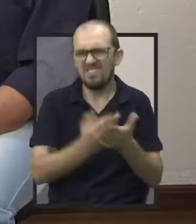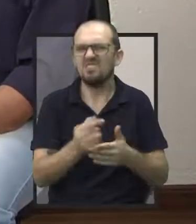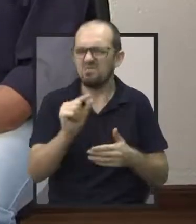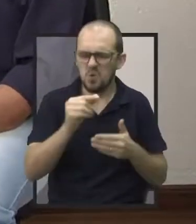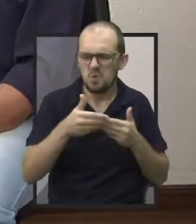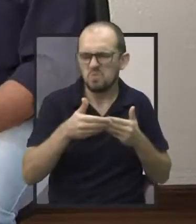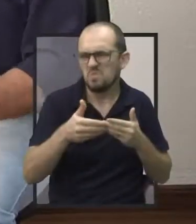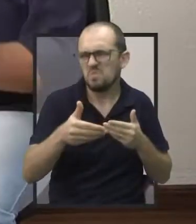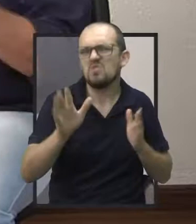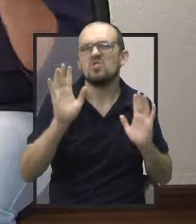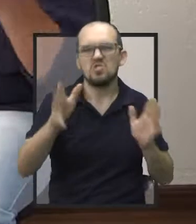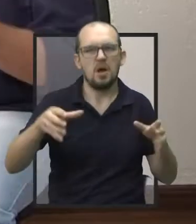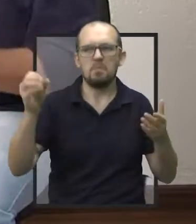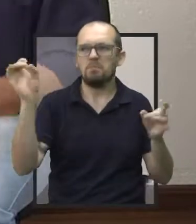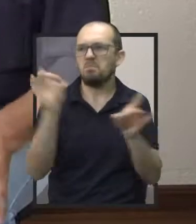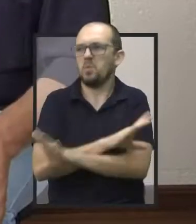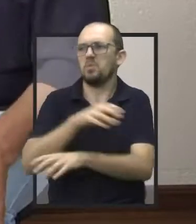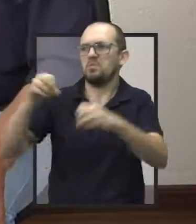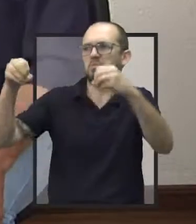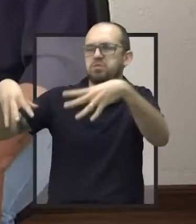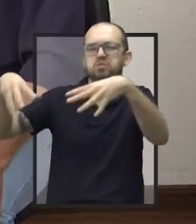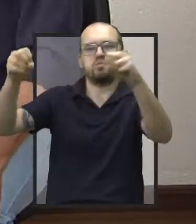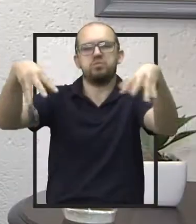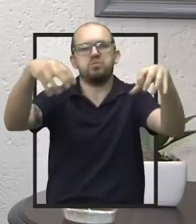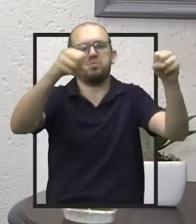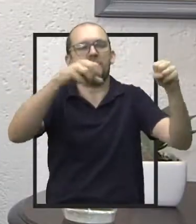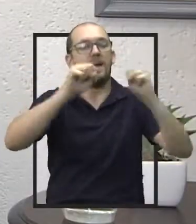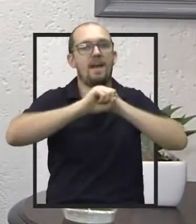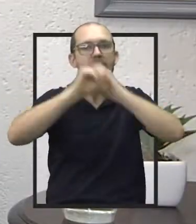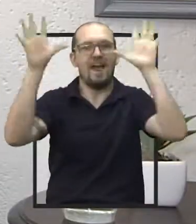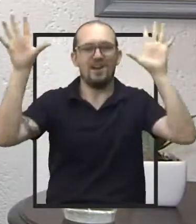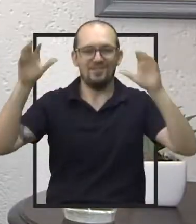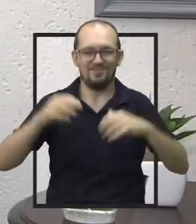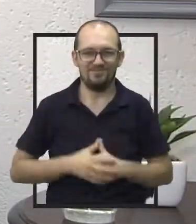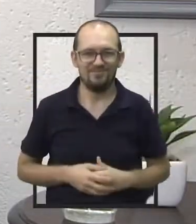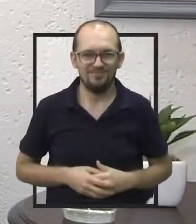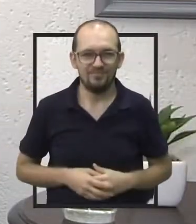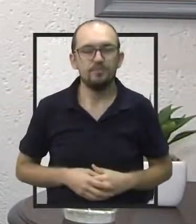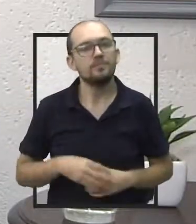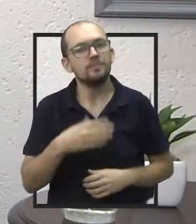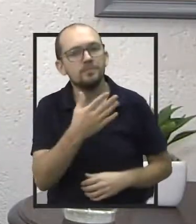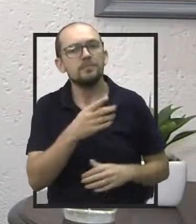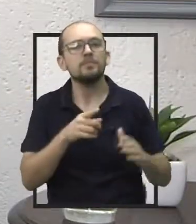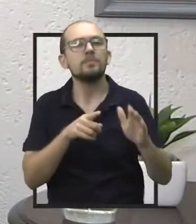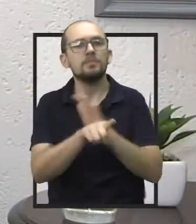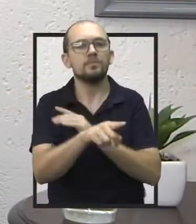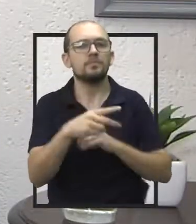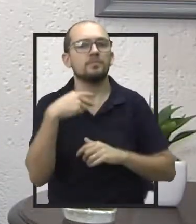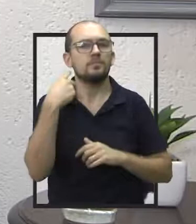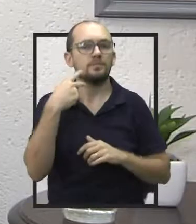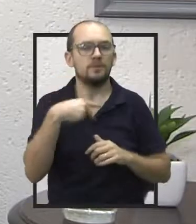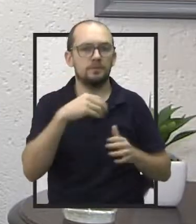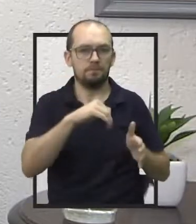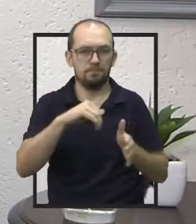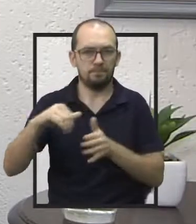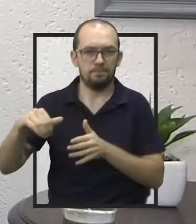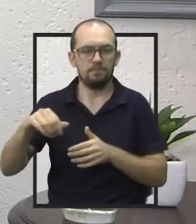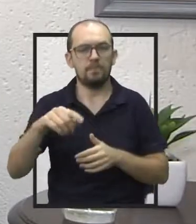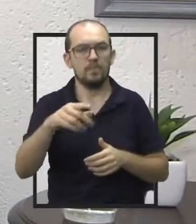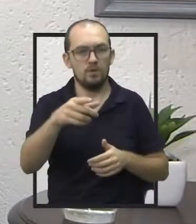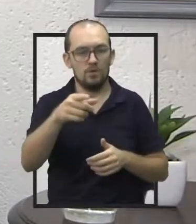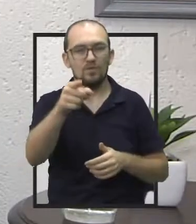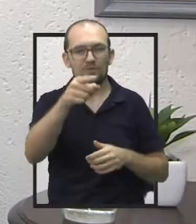nós vamos ter nossos viadutos todos iluminados presidente o senhor fez uma solicitação ao governo do estado juntamente com os vereadores